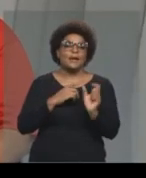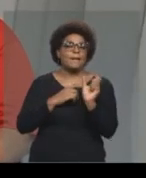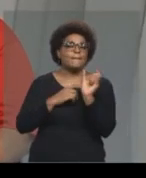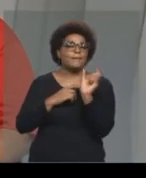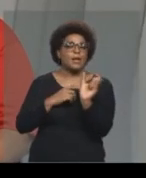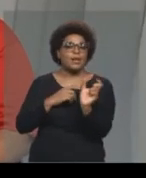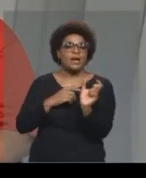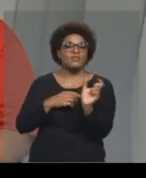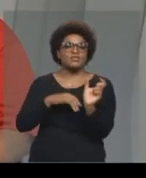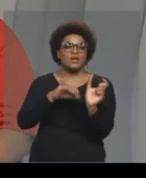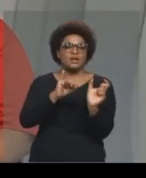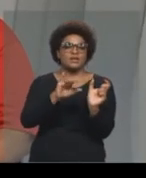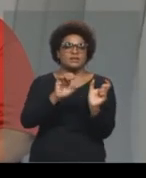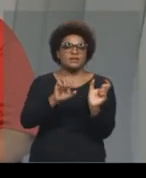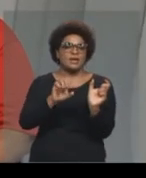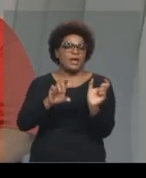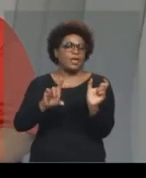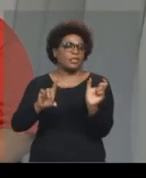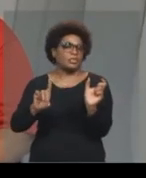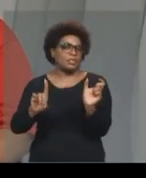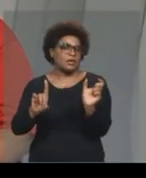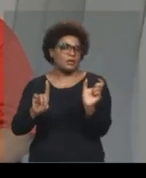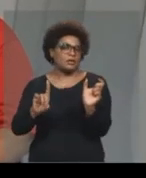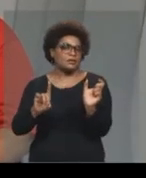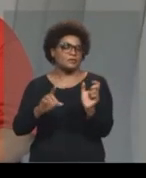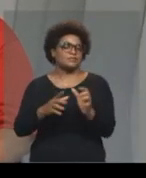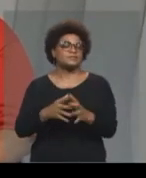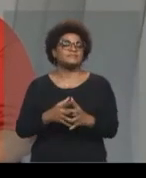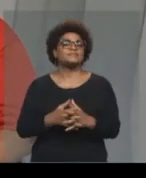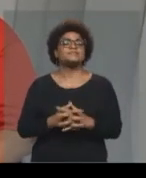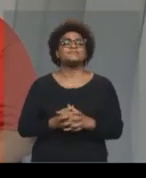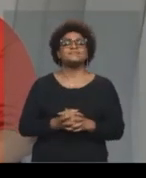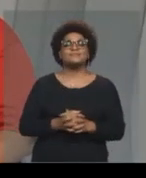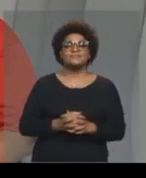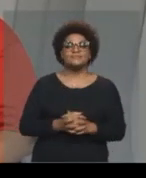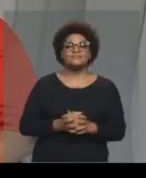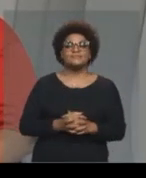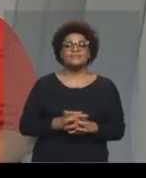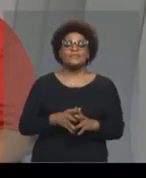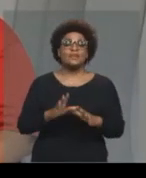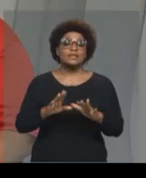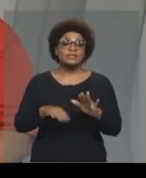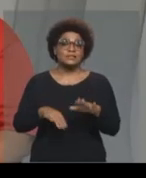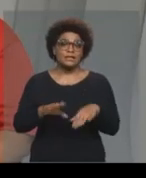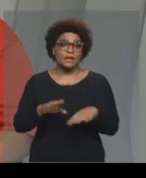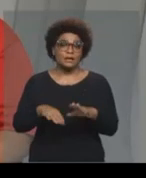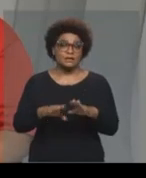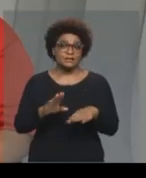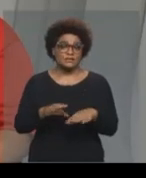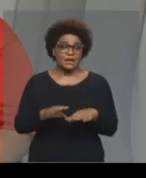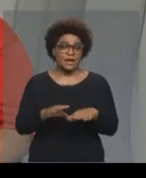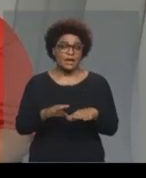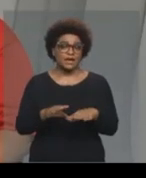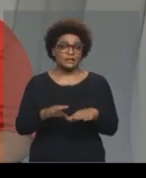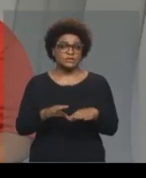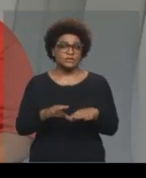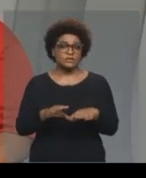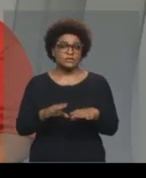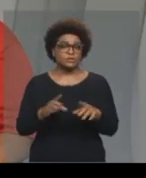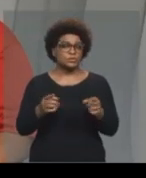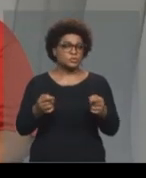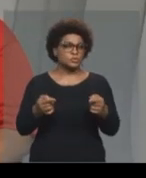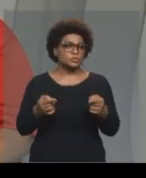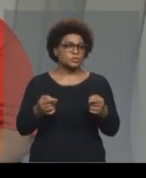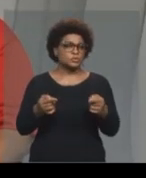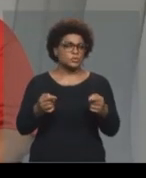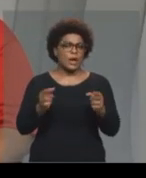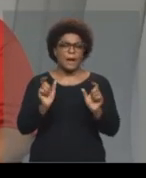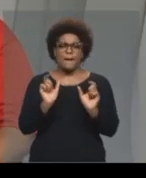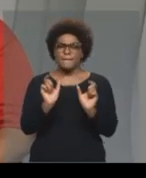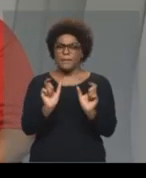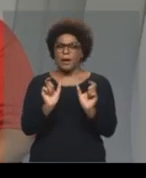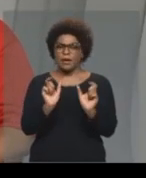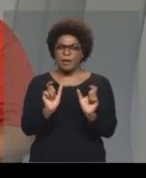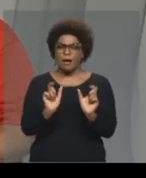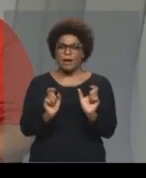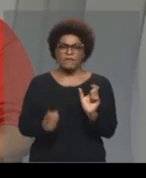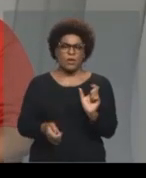partícula aí do studied. E às vezes, dependendo da palavra, a gente quase não pronuncia, mas